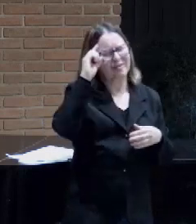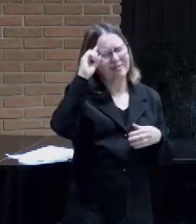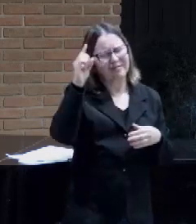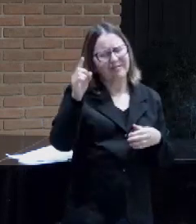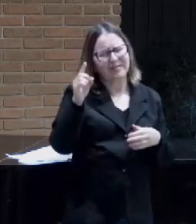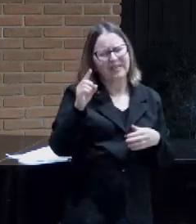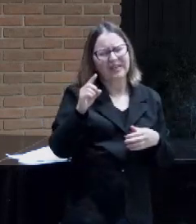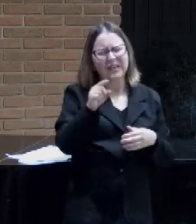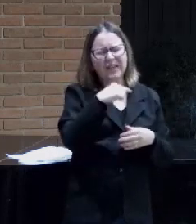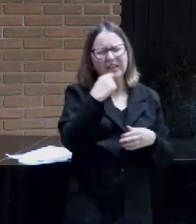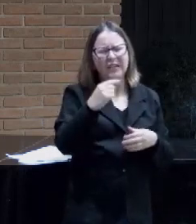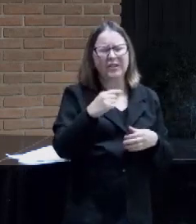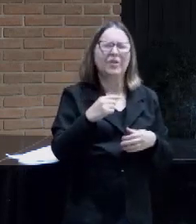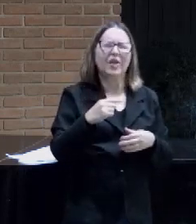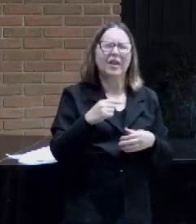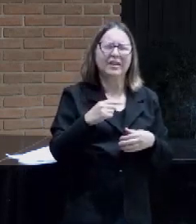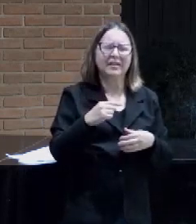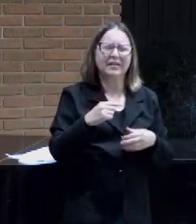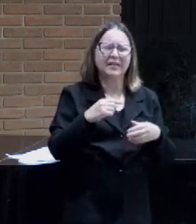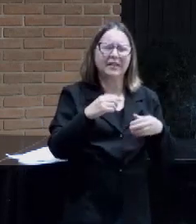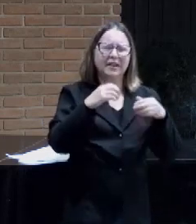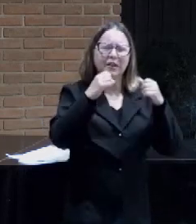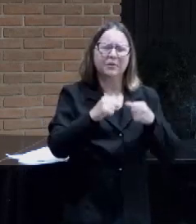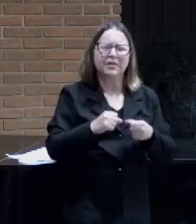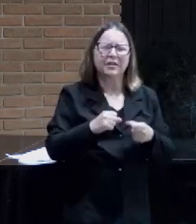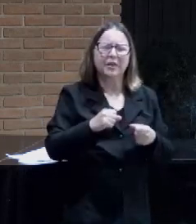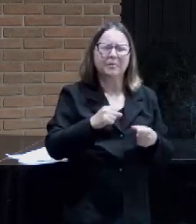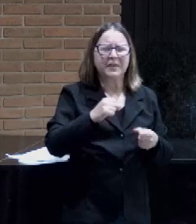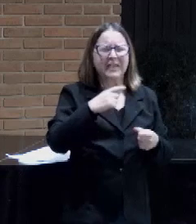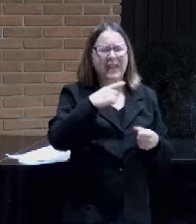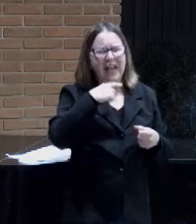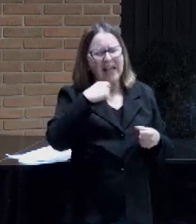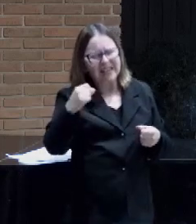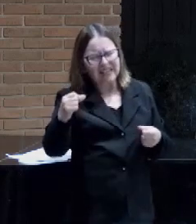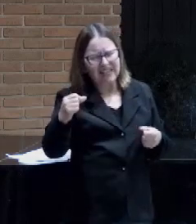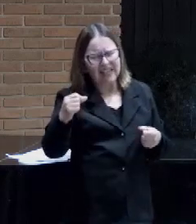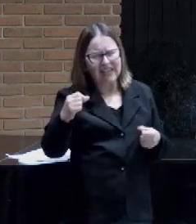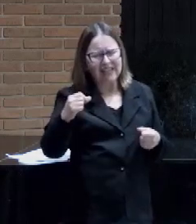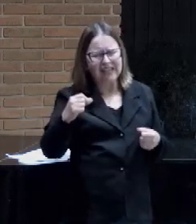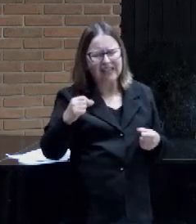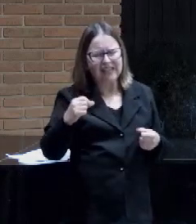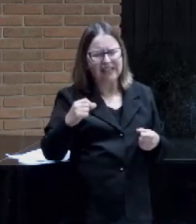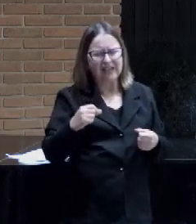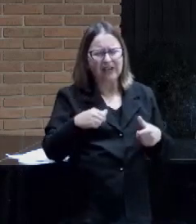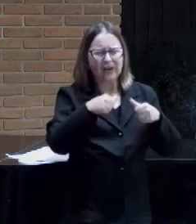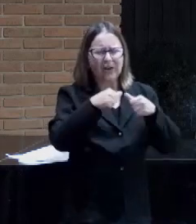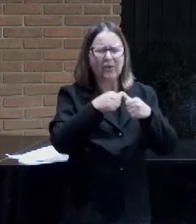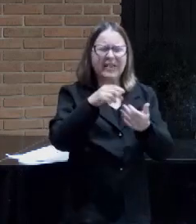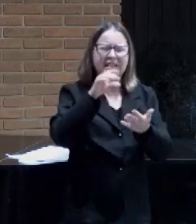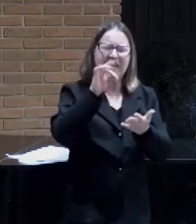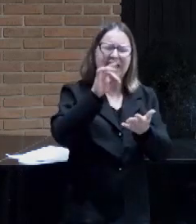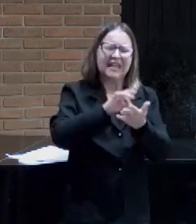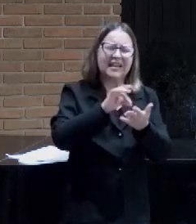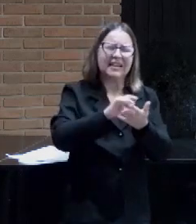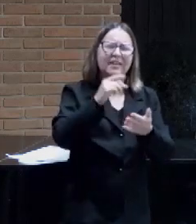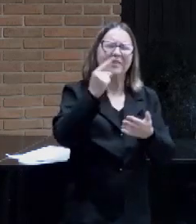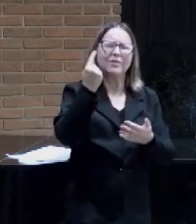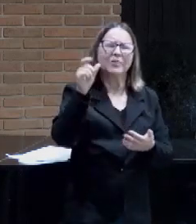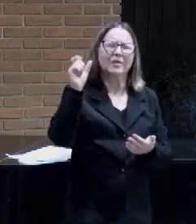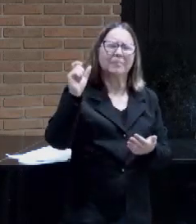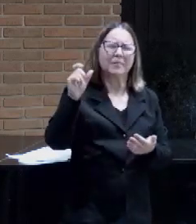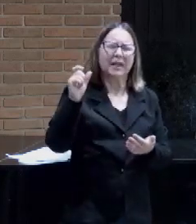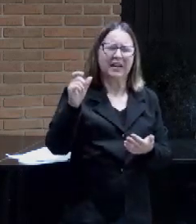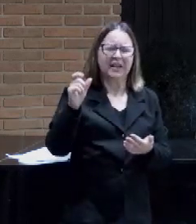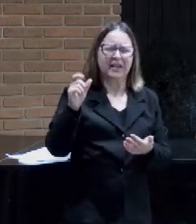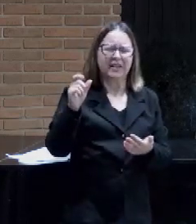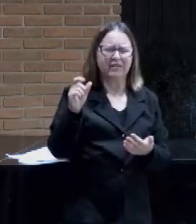dessa reunião, com essas realidades da Tua Palavra ditas a nós, na nossa mente e no nosso coração, e que elas possam trabalhar em